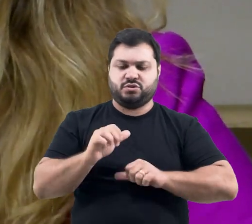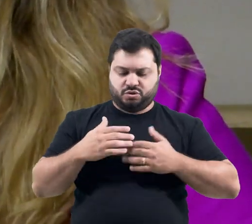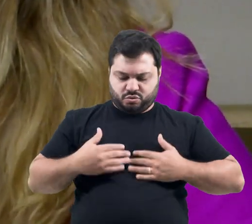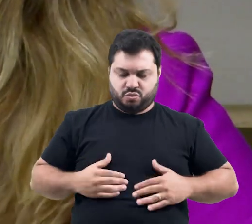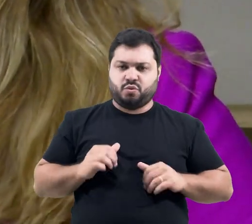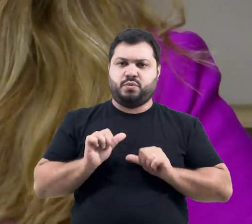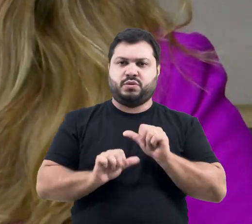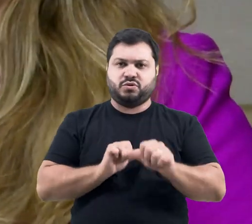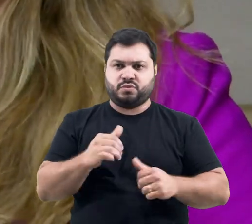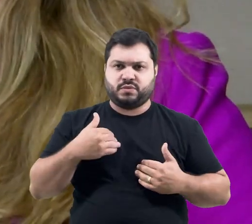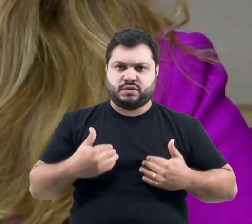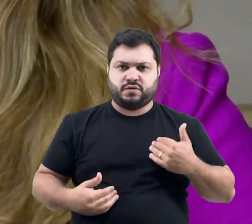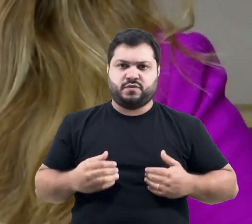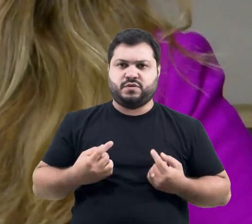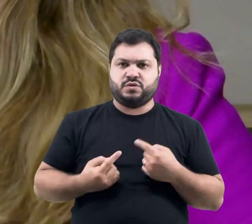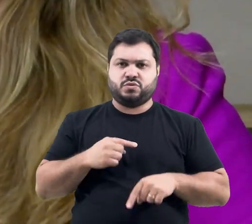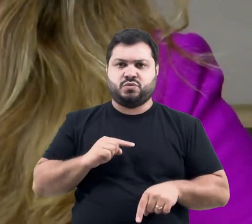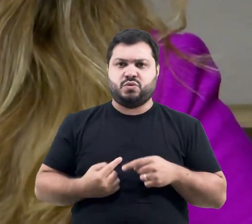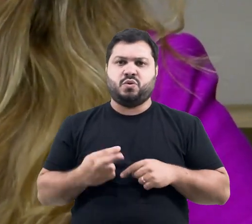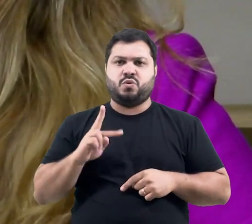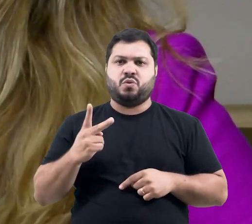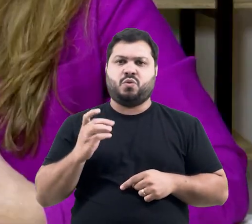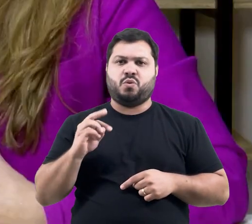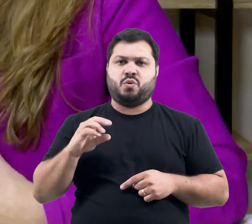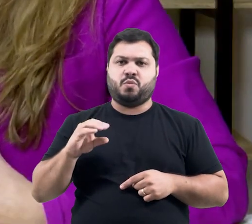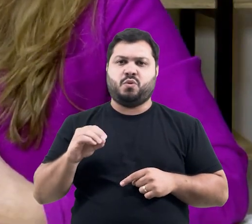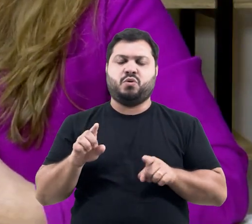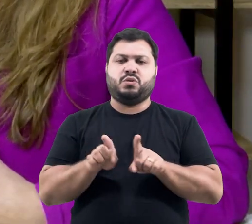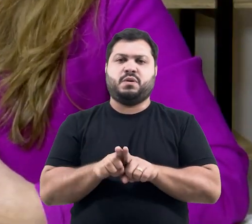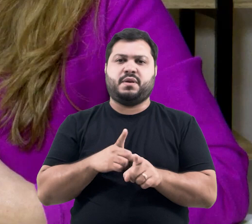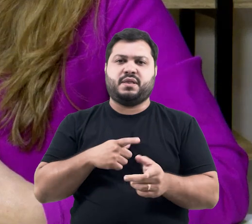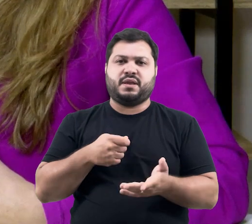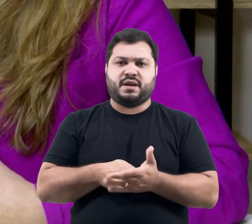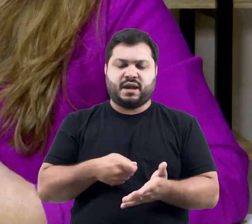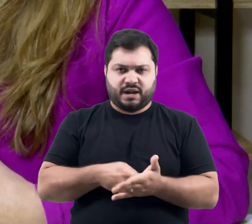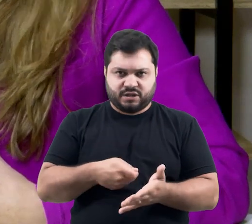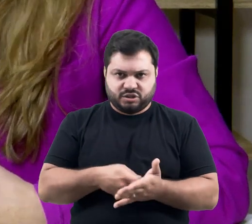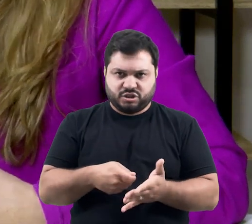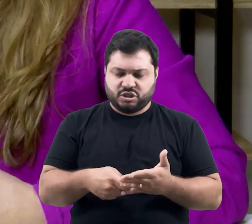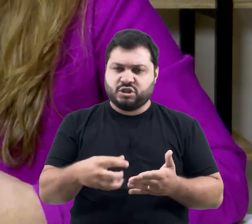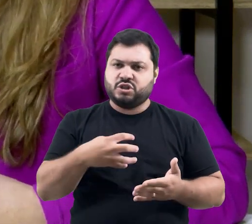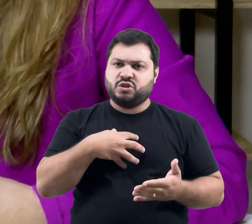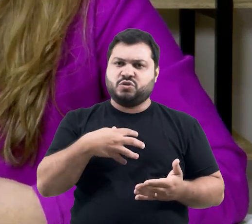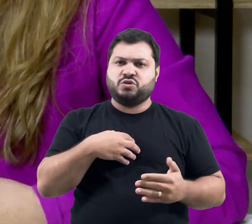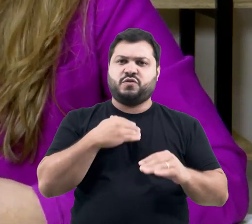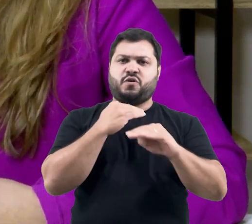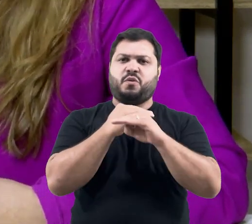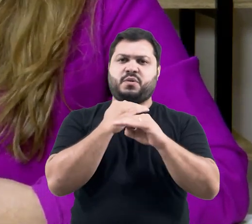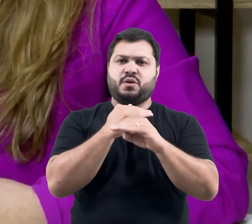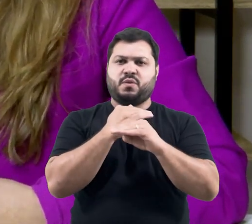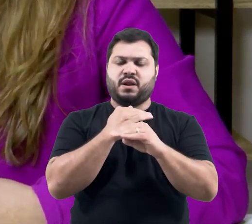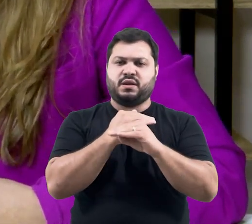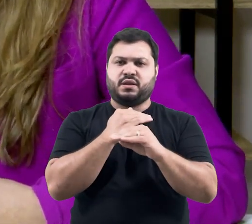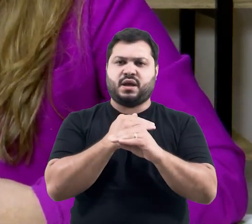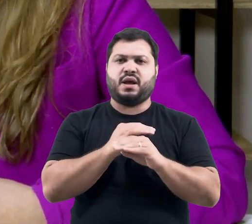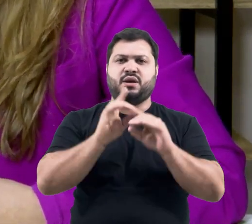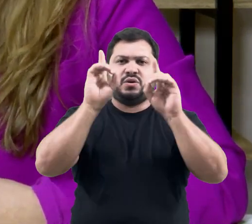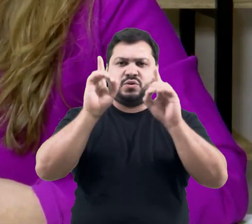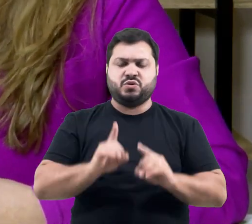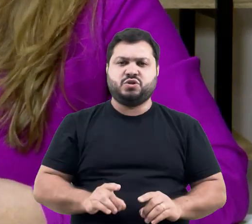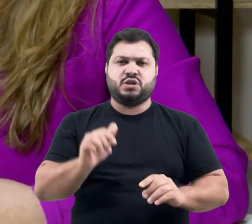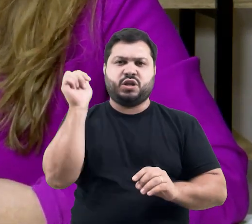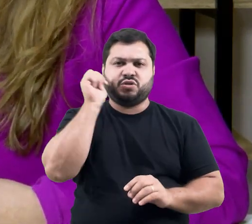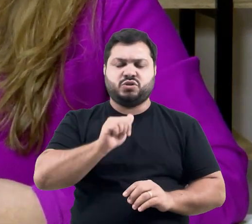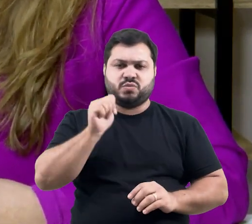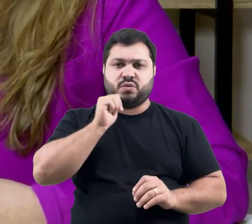de transformação do corpo físico, hormonal. Ter garantido de forma igualitária